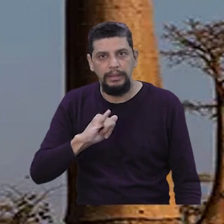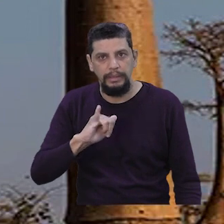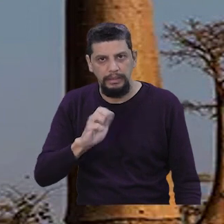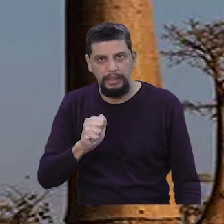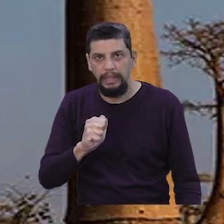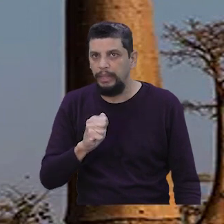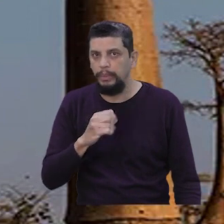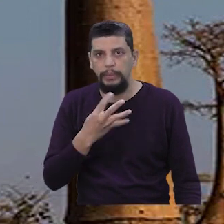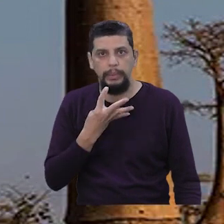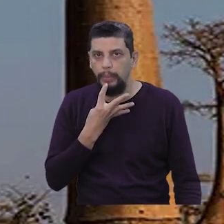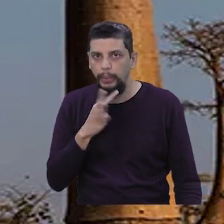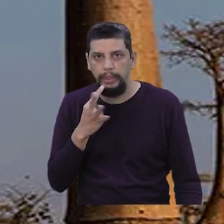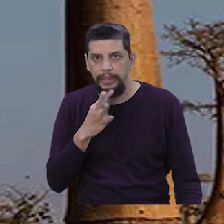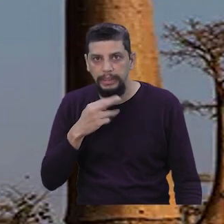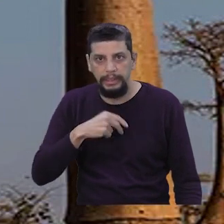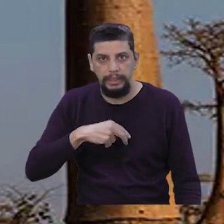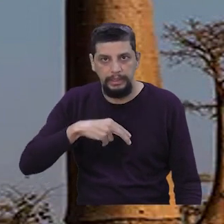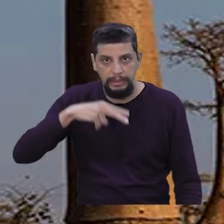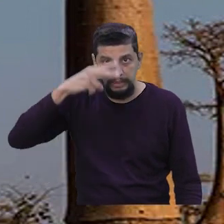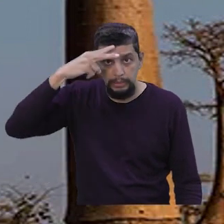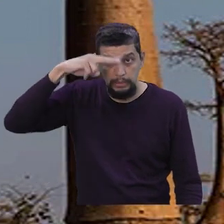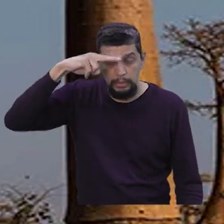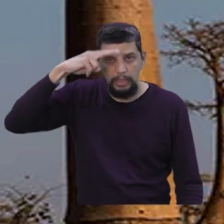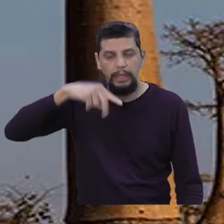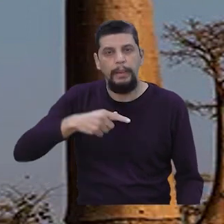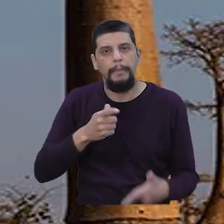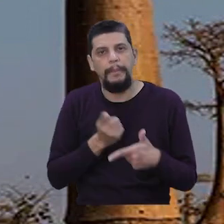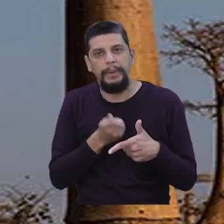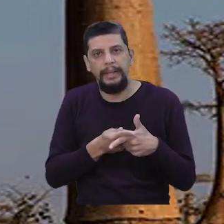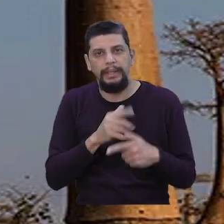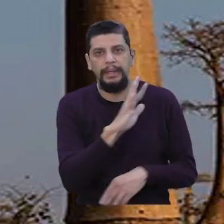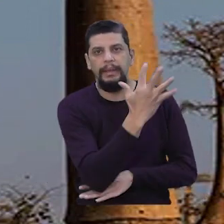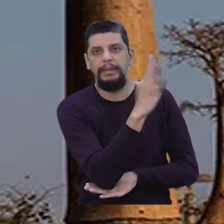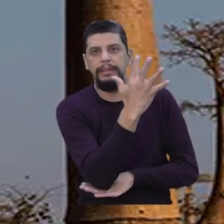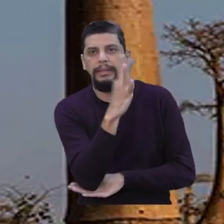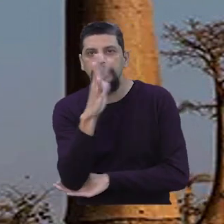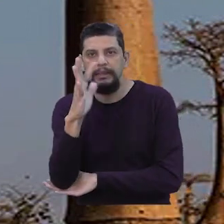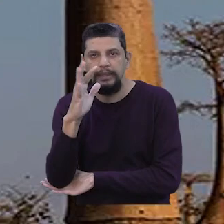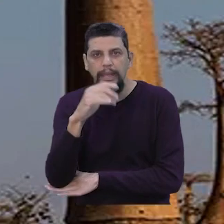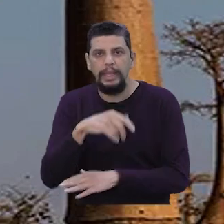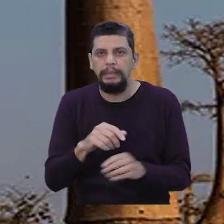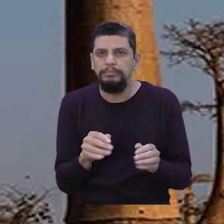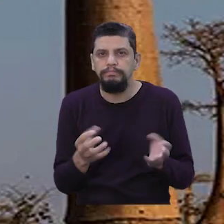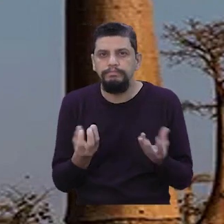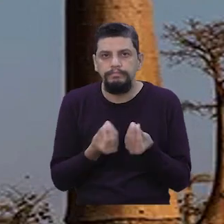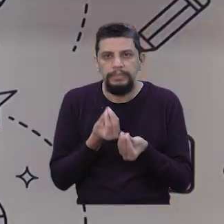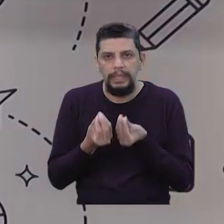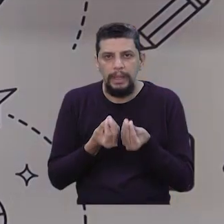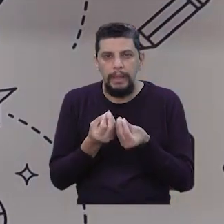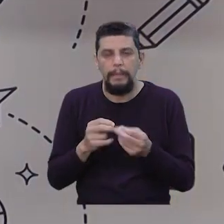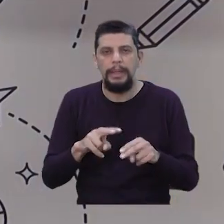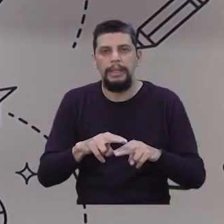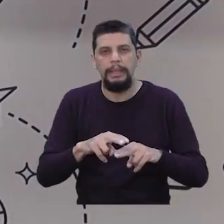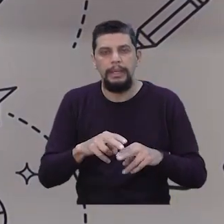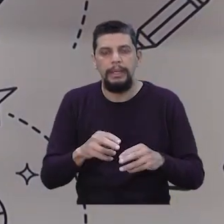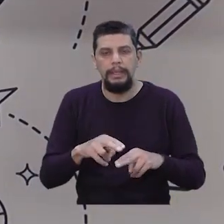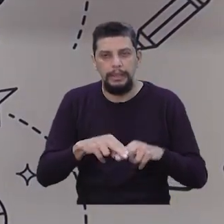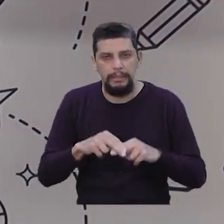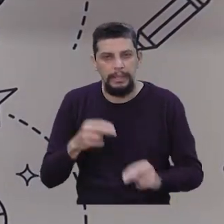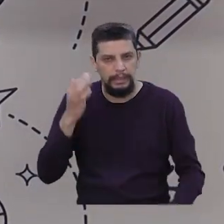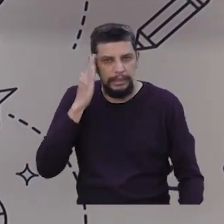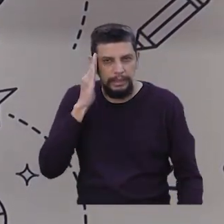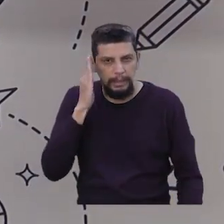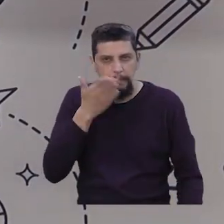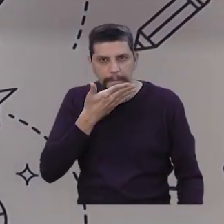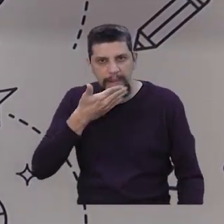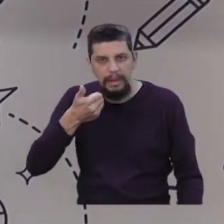Não conhecia. E aí a gente entende um pouquinho do porquê que essa árvore tem esse formato, não é mesmo? Mas para a gente entender ainda